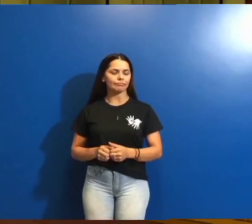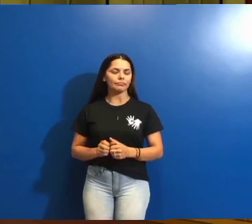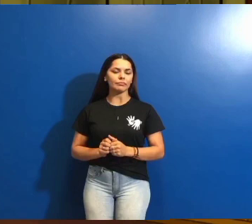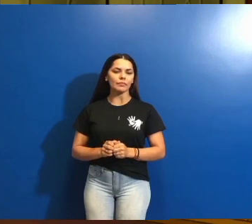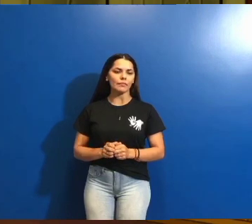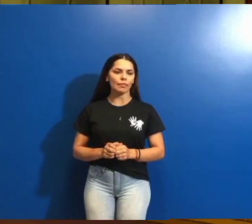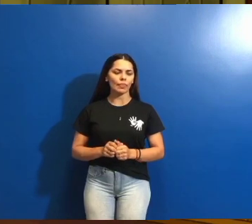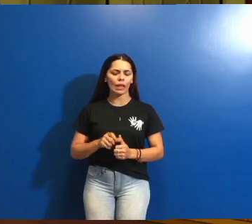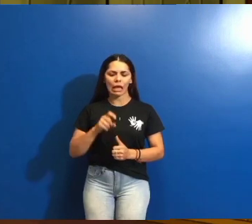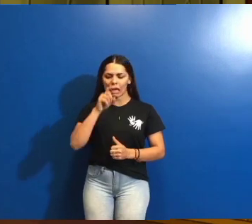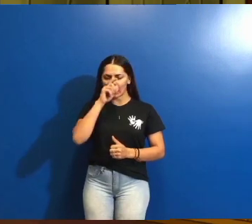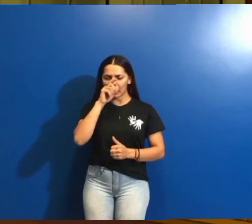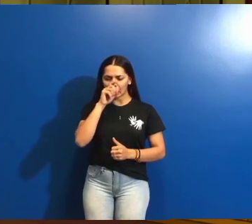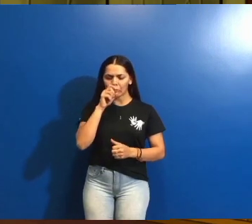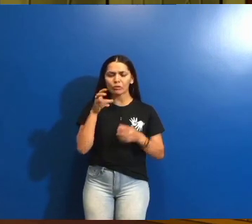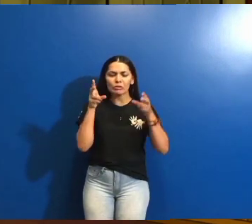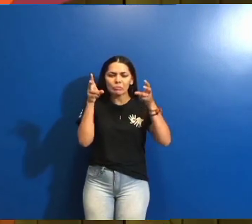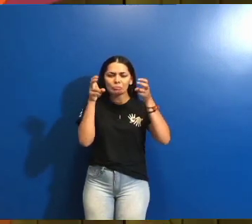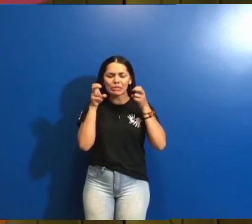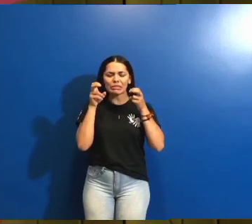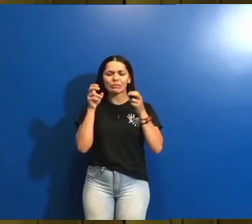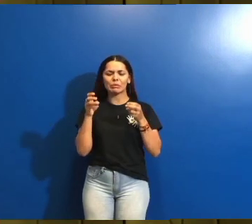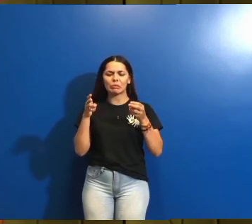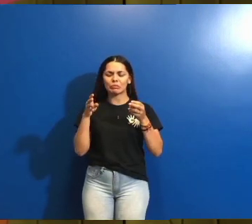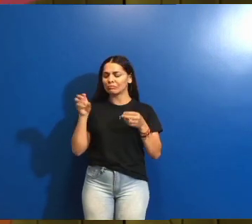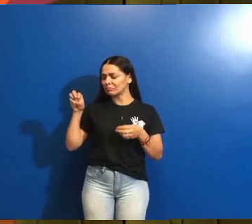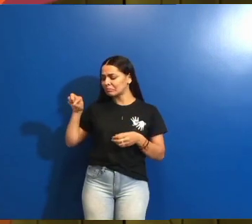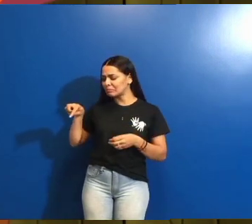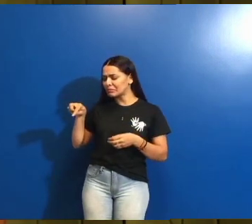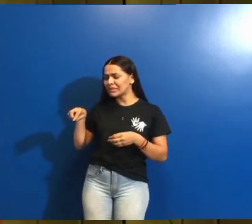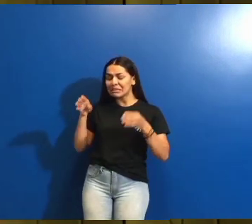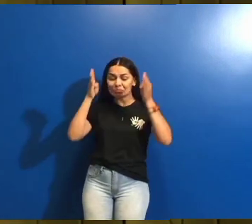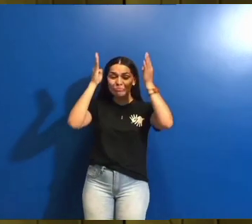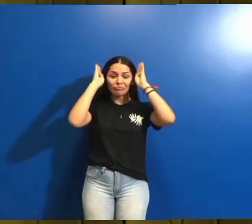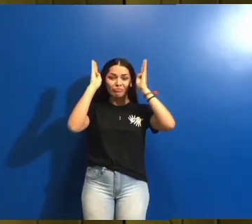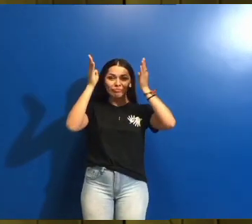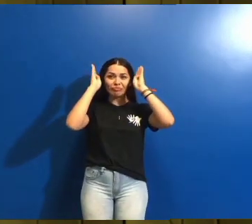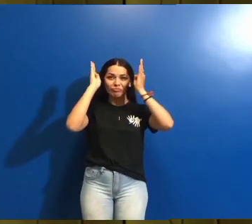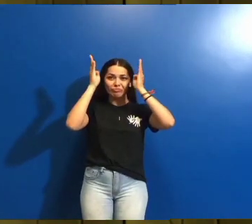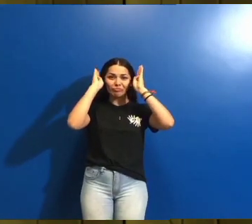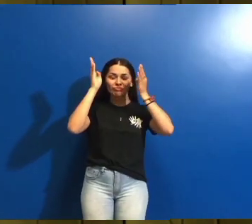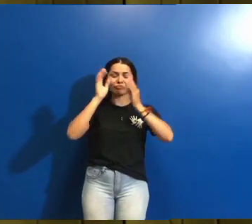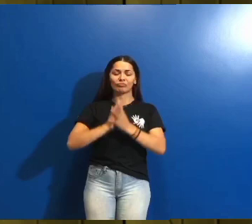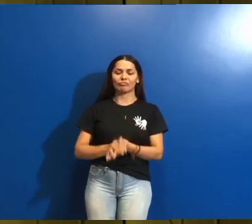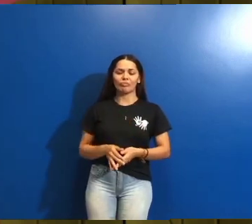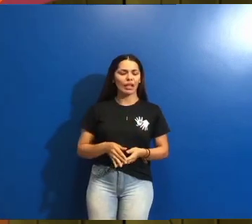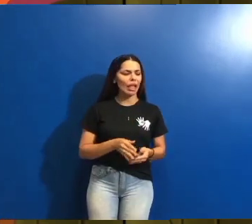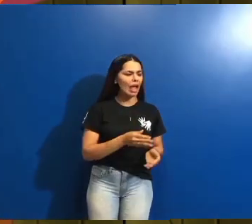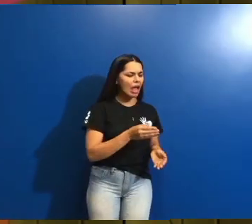que eu possa fazer isso mais tarde? A bruxa percebeu quão estúpida era Maria.